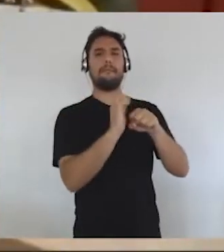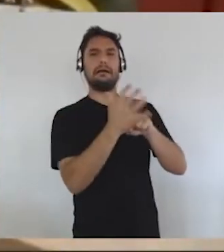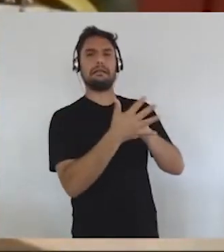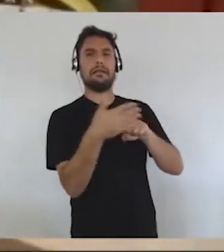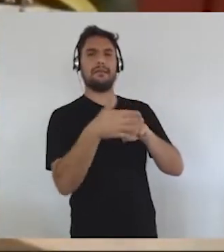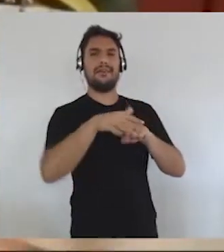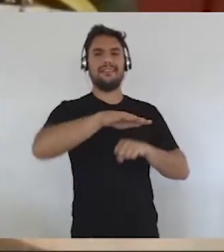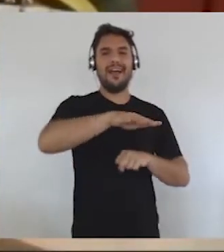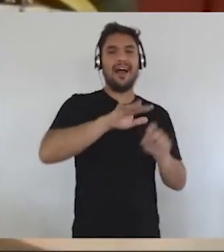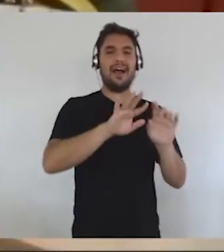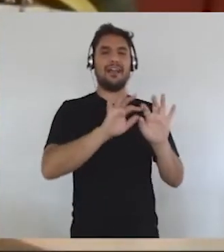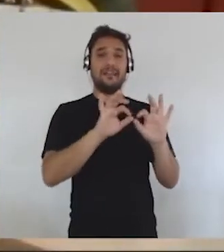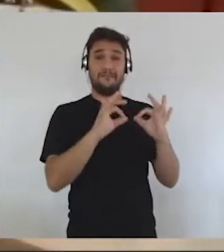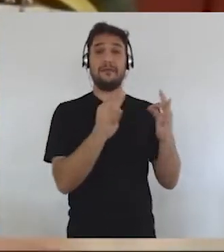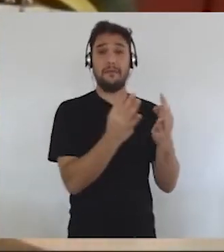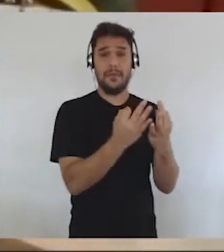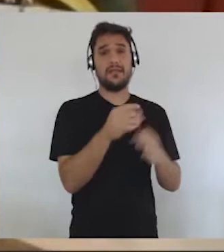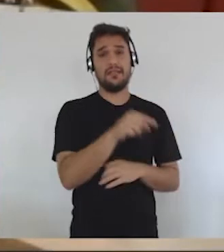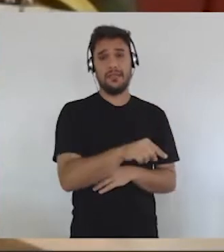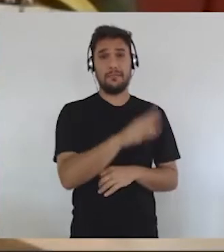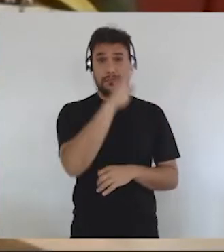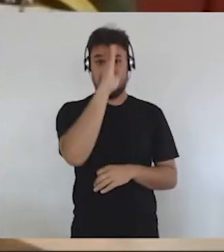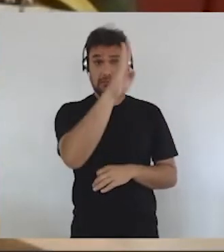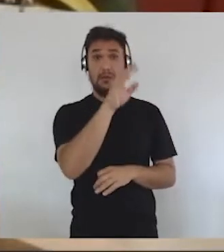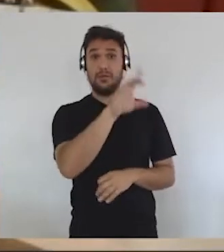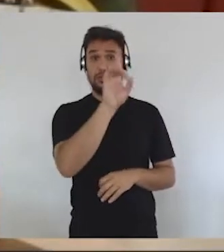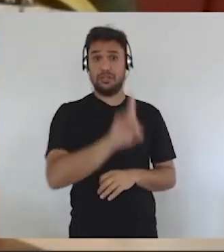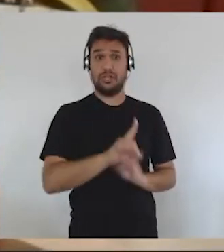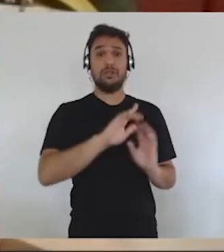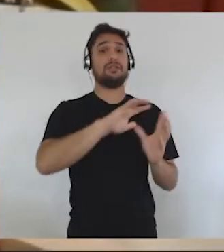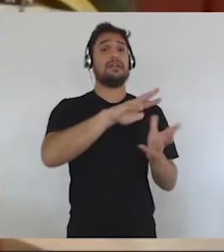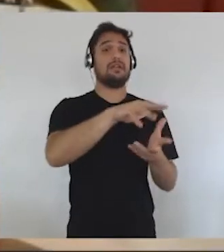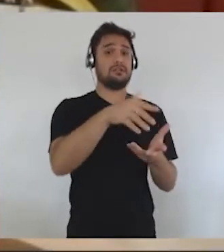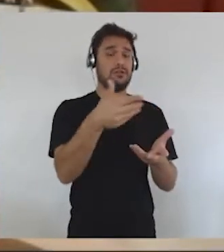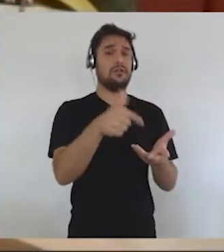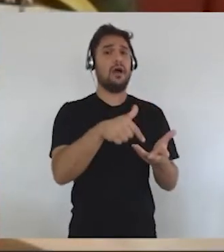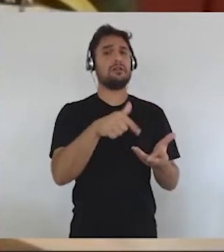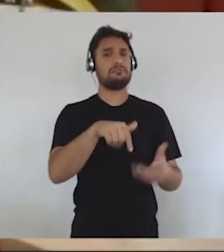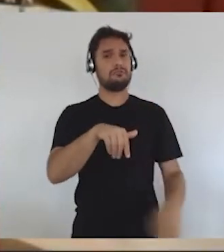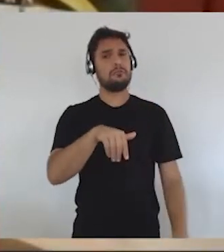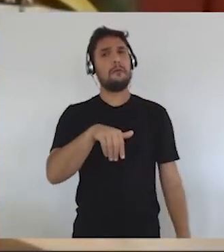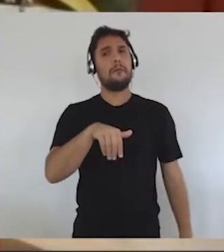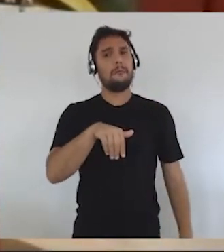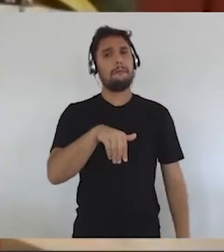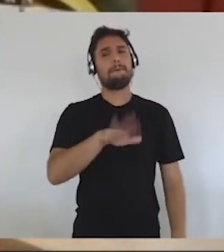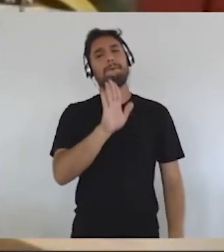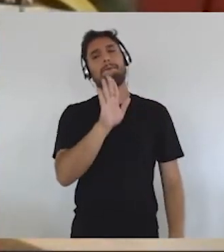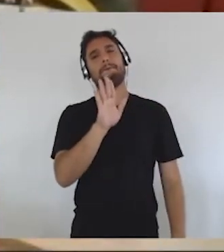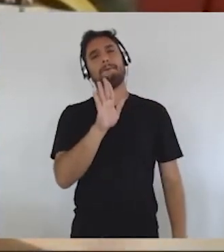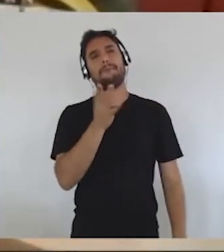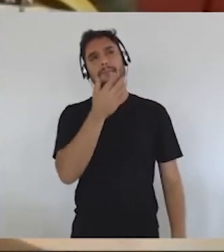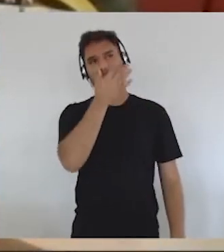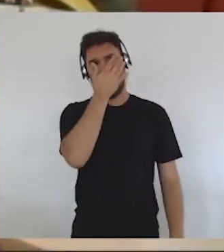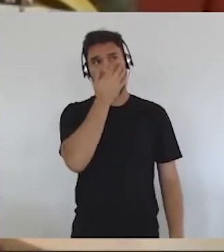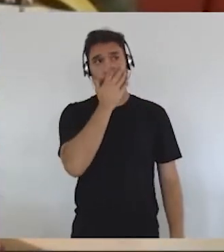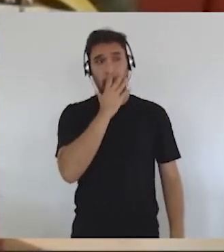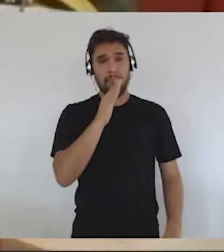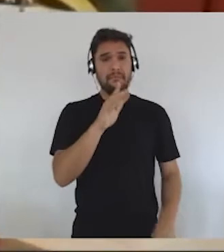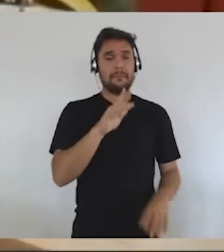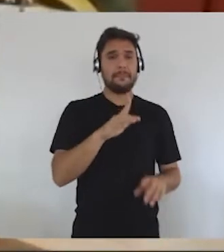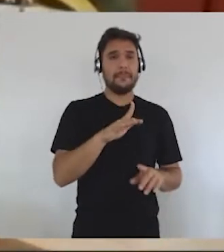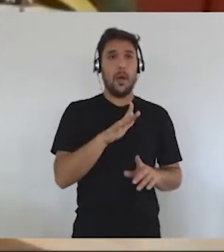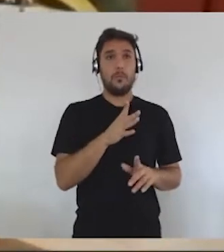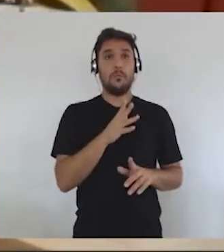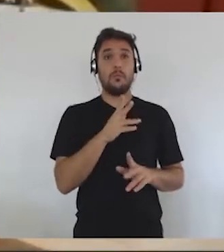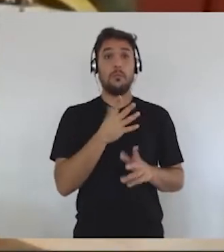de família, especialmente no âmbito do direito internacional, eles talvez fiquem um pouco menos explícitos, né? Mas